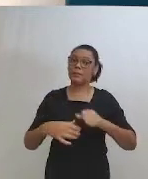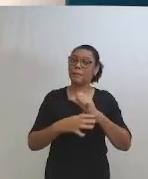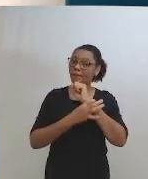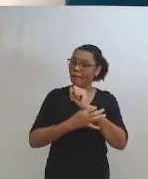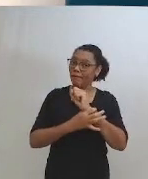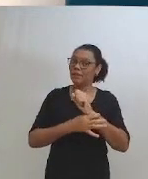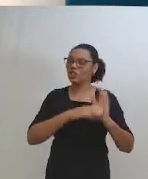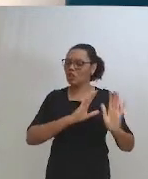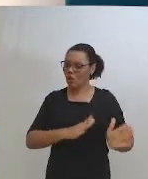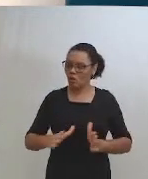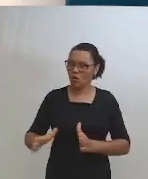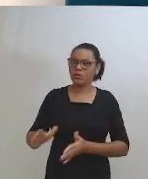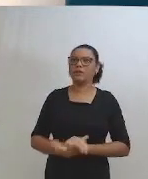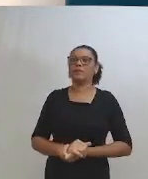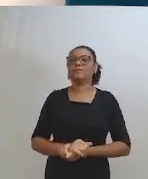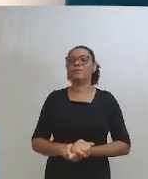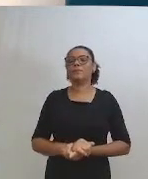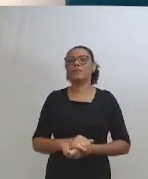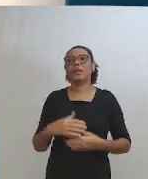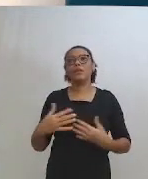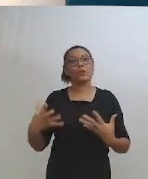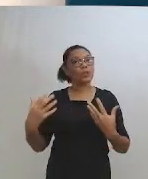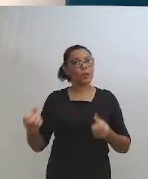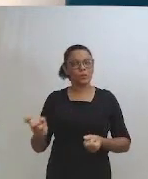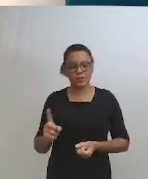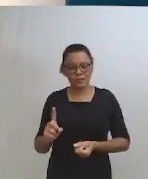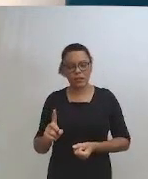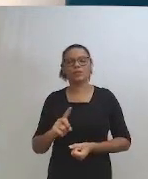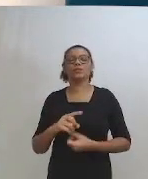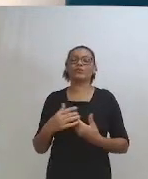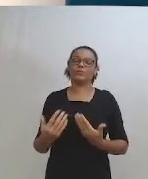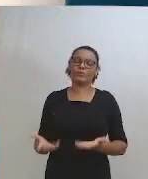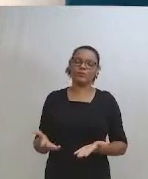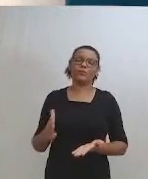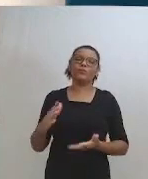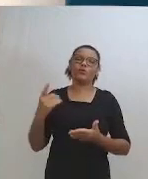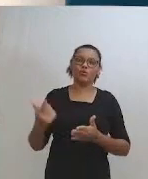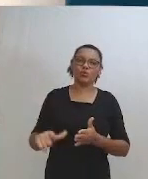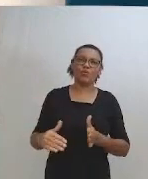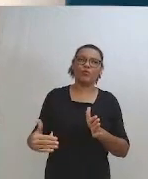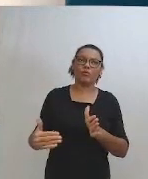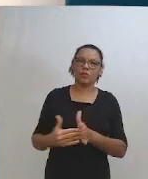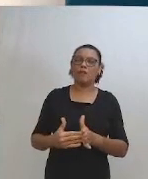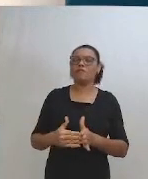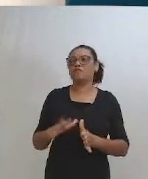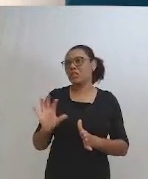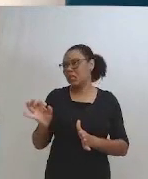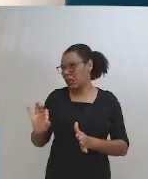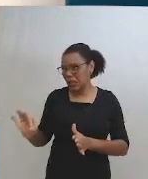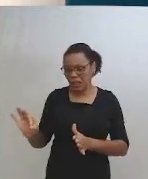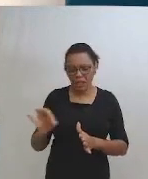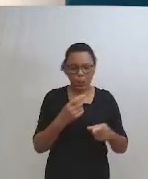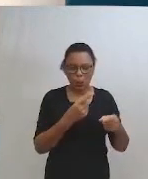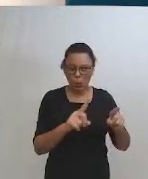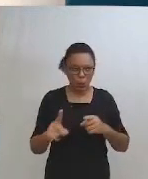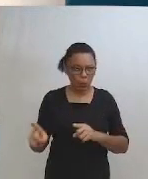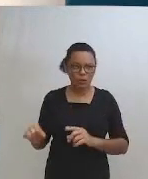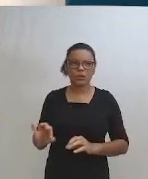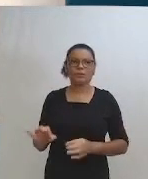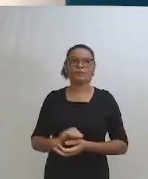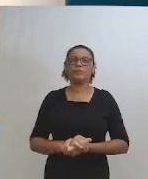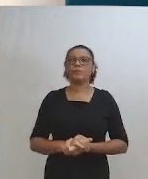Eu estou desprovendo o agravo regimental. Não há comentário em sentido contrário. Pela ordem, só uma questão de